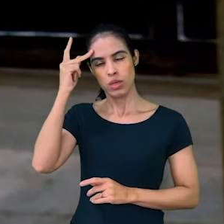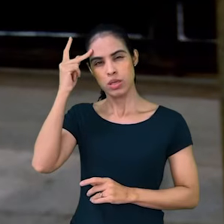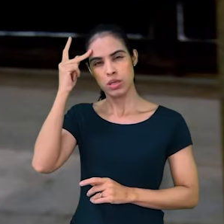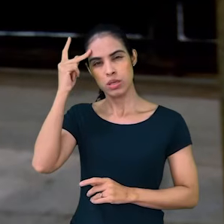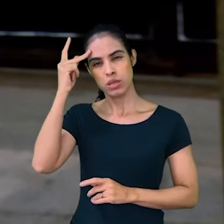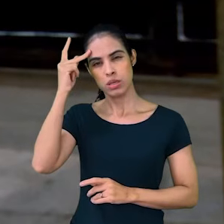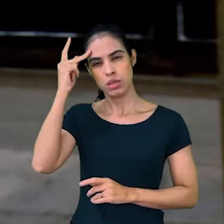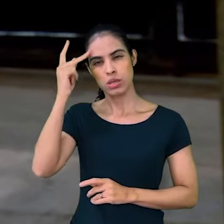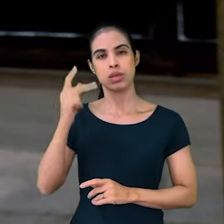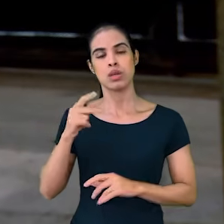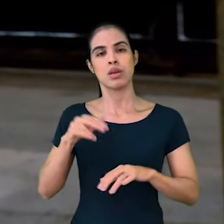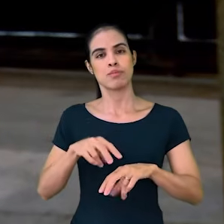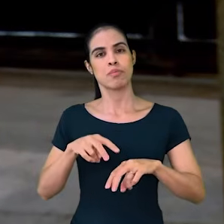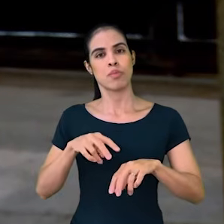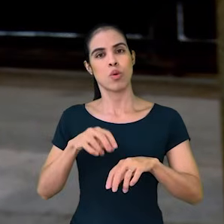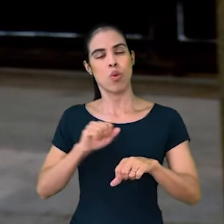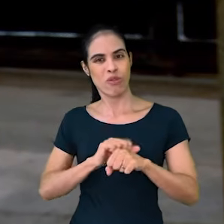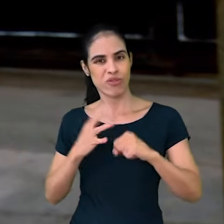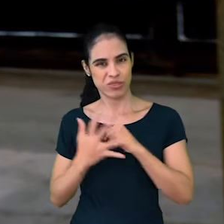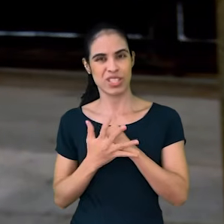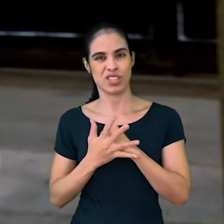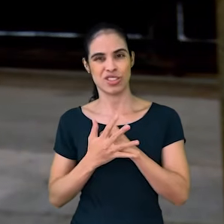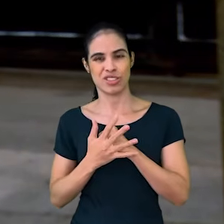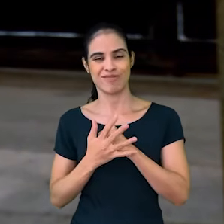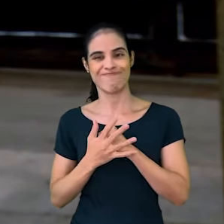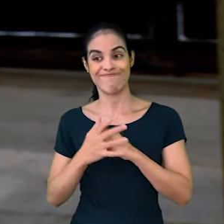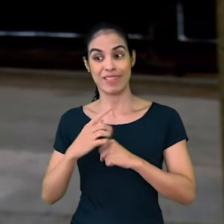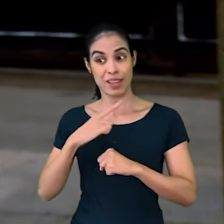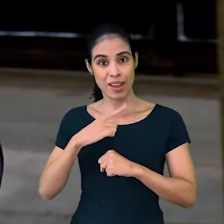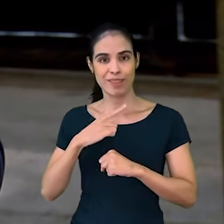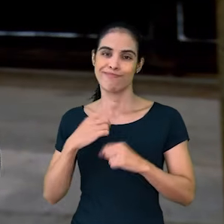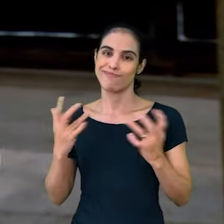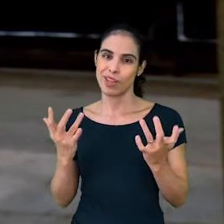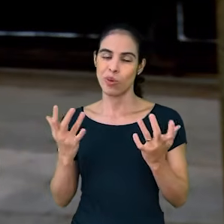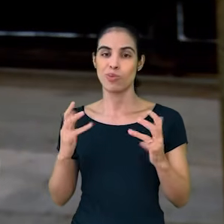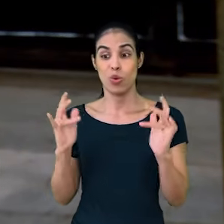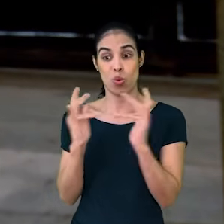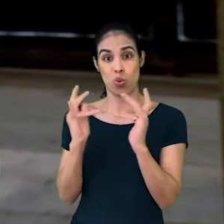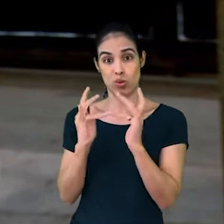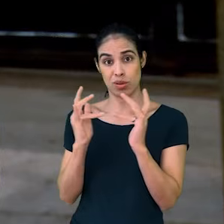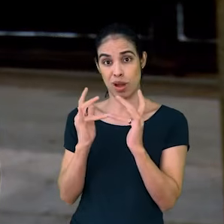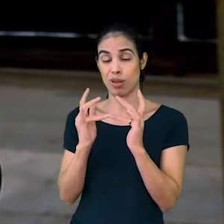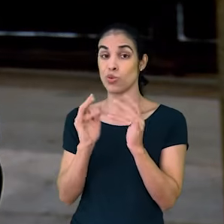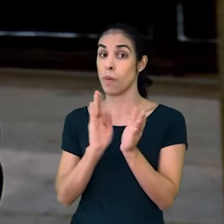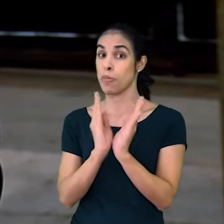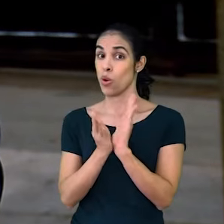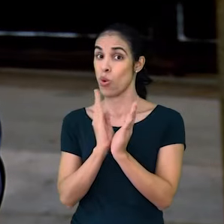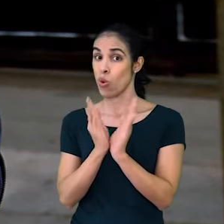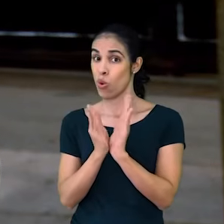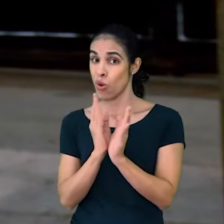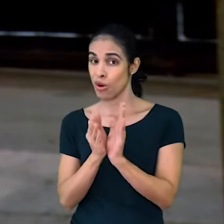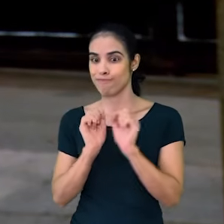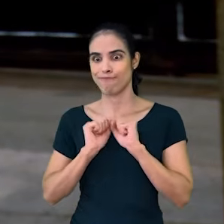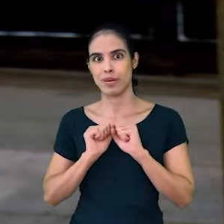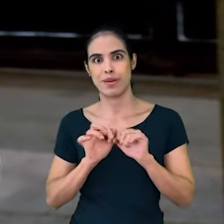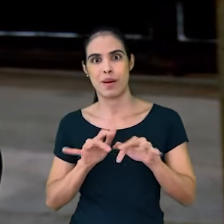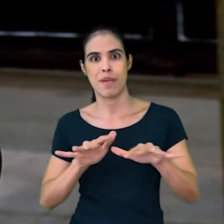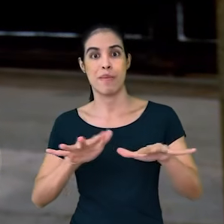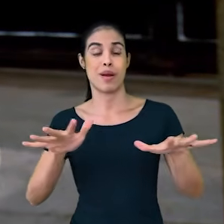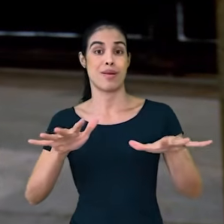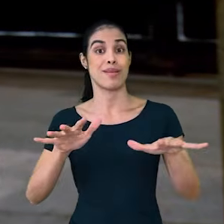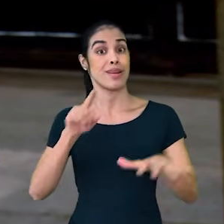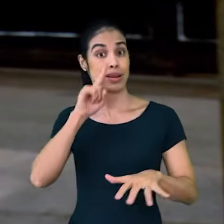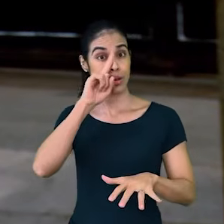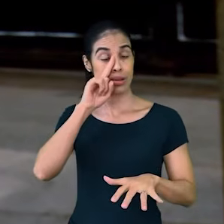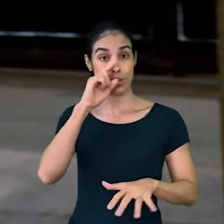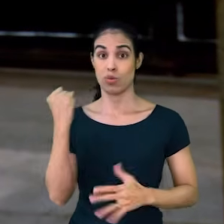pela Covid-19. De acordo com o laudo, essa exposição pode ser considerada biológica, resultando em um